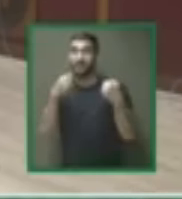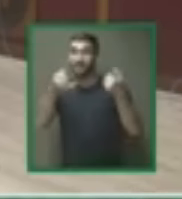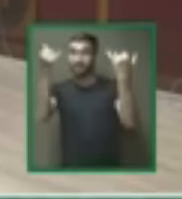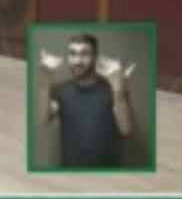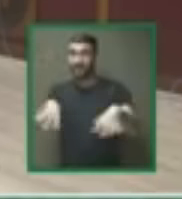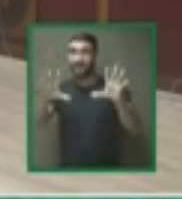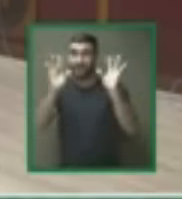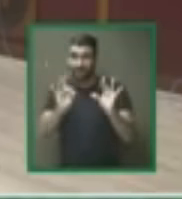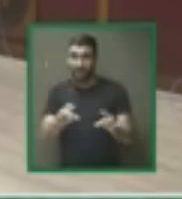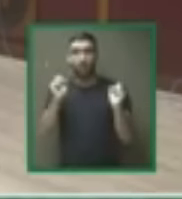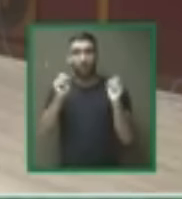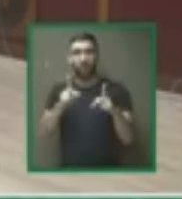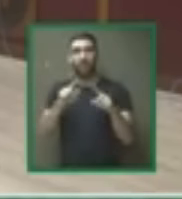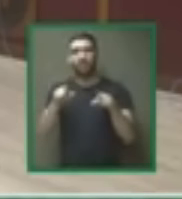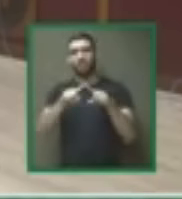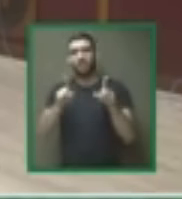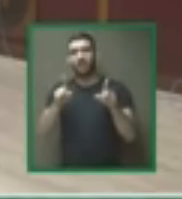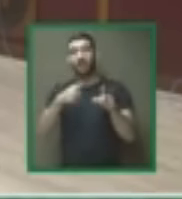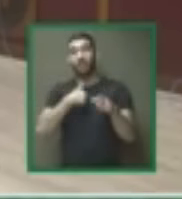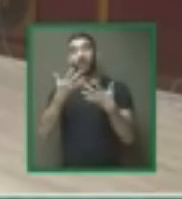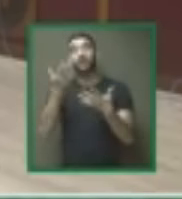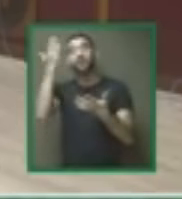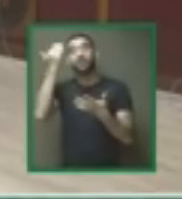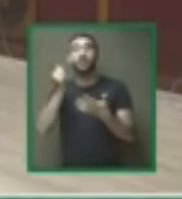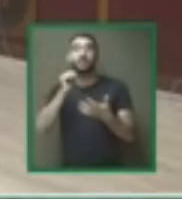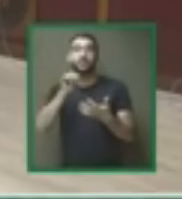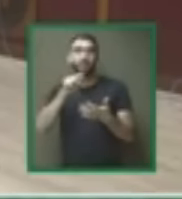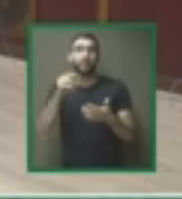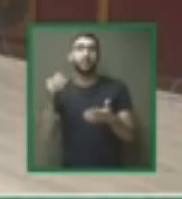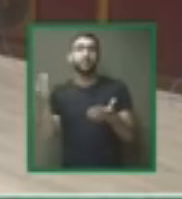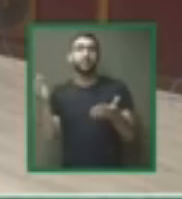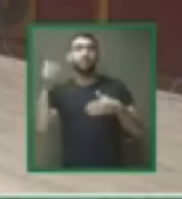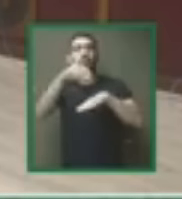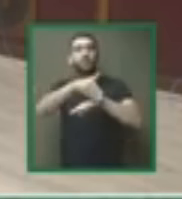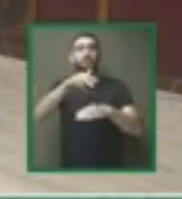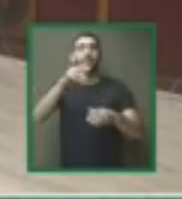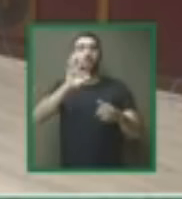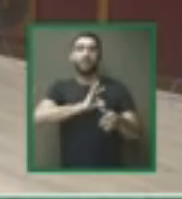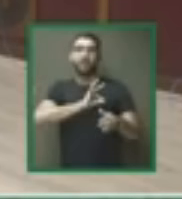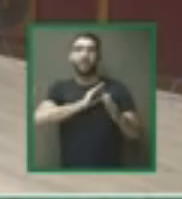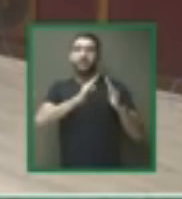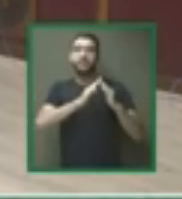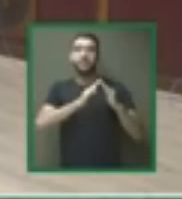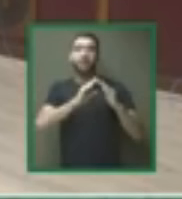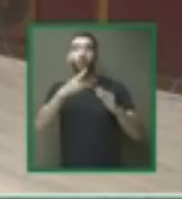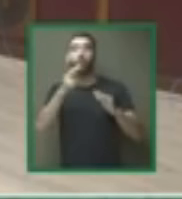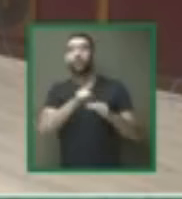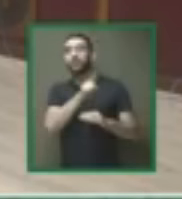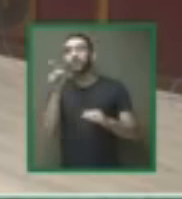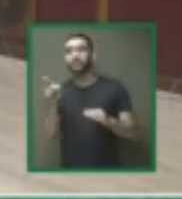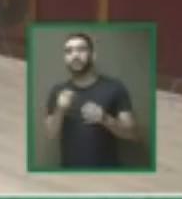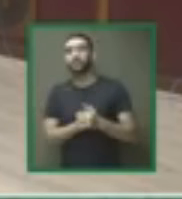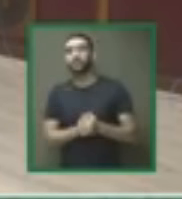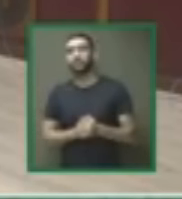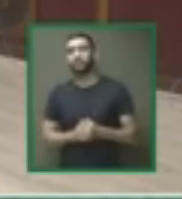aí tu explica, tá bom? Mas eu quero saber, você se apresentou na delegacia ou a polícia foi atrás de você?